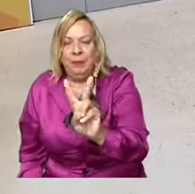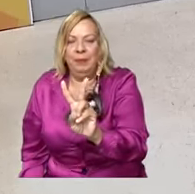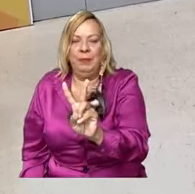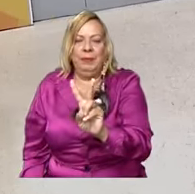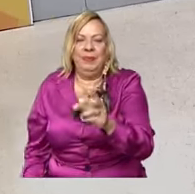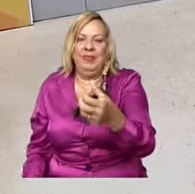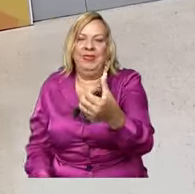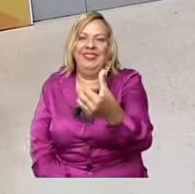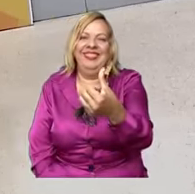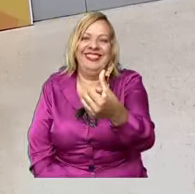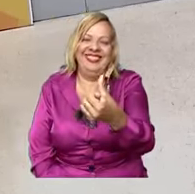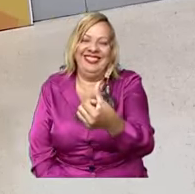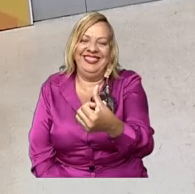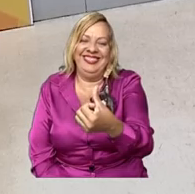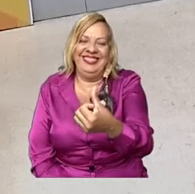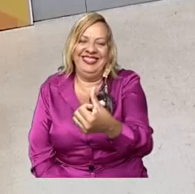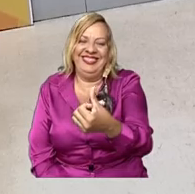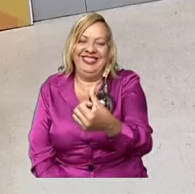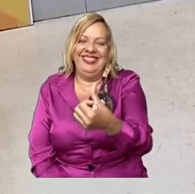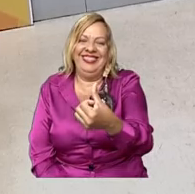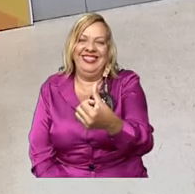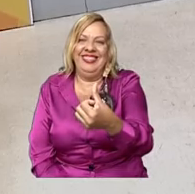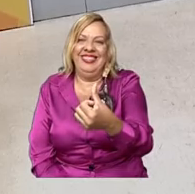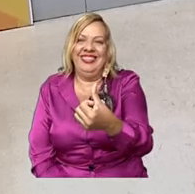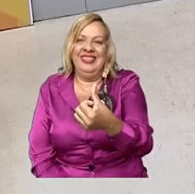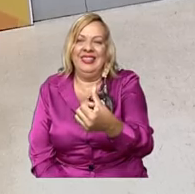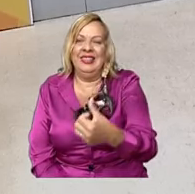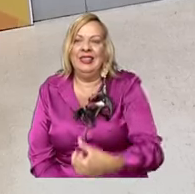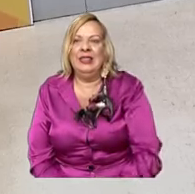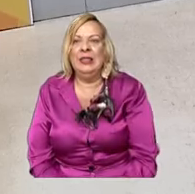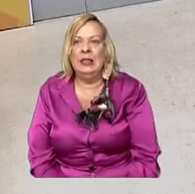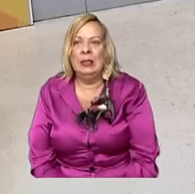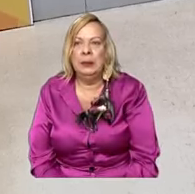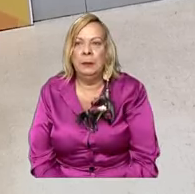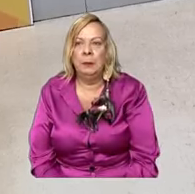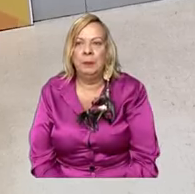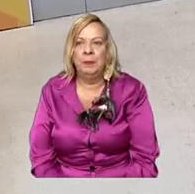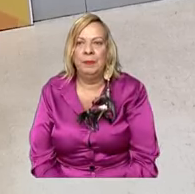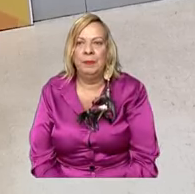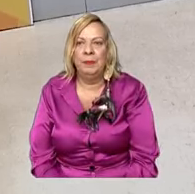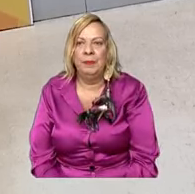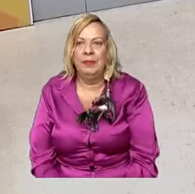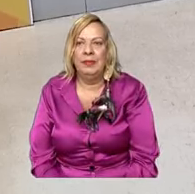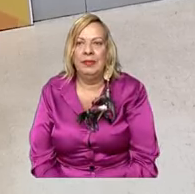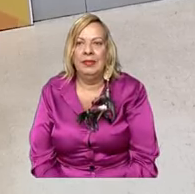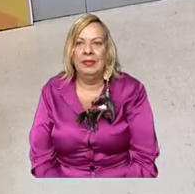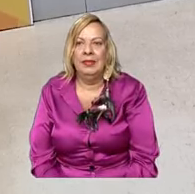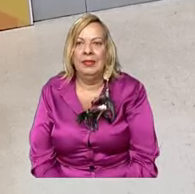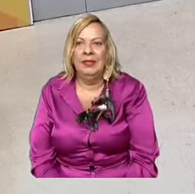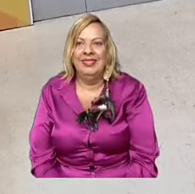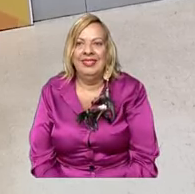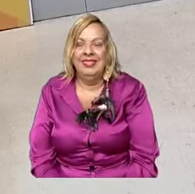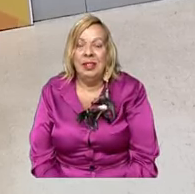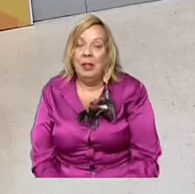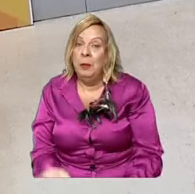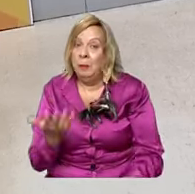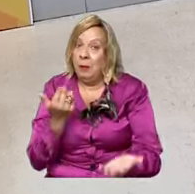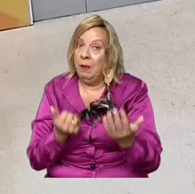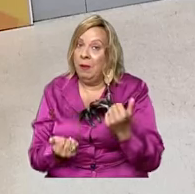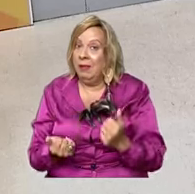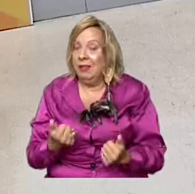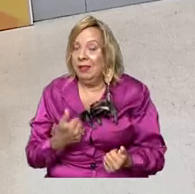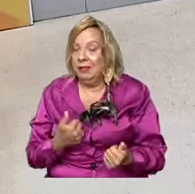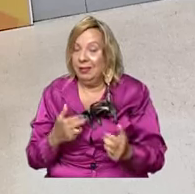subiu, sobe agora 6, meia dúzia, 6. Vamos que vamos, acreditando, torcendo junto contigo.